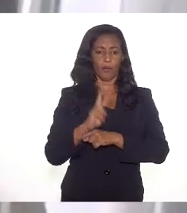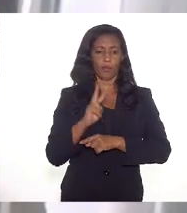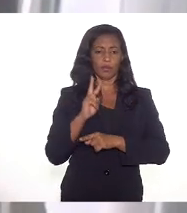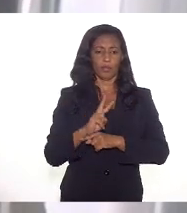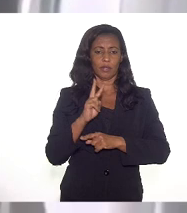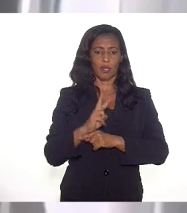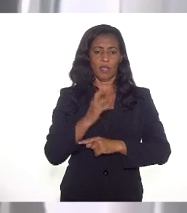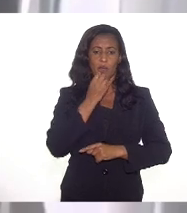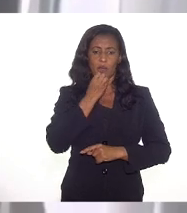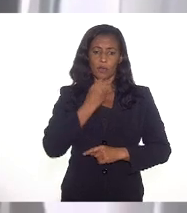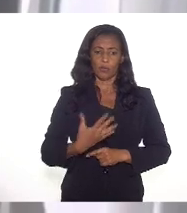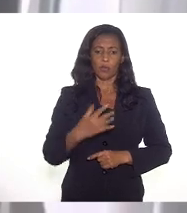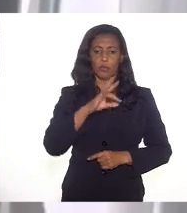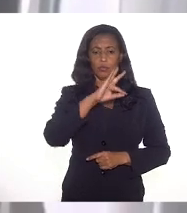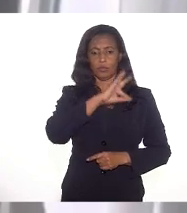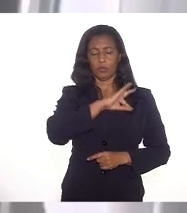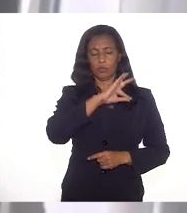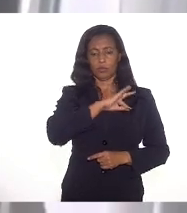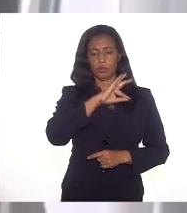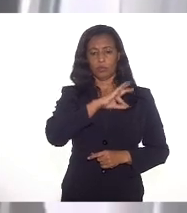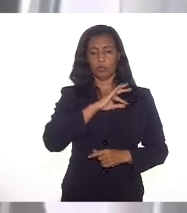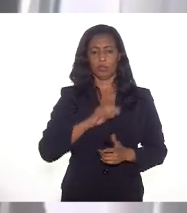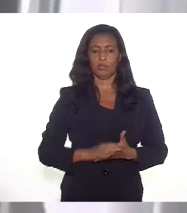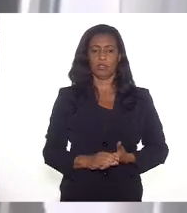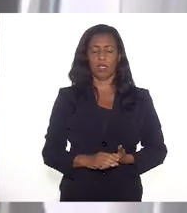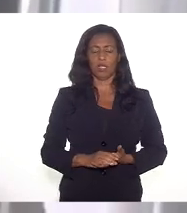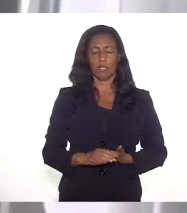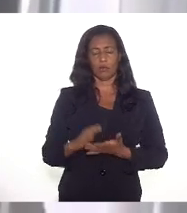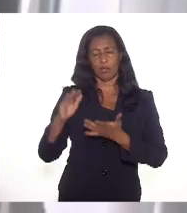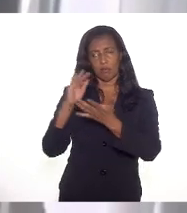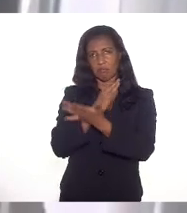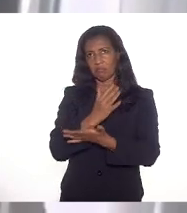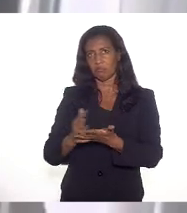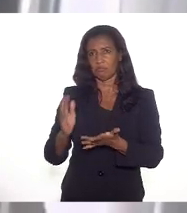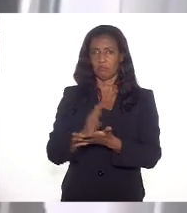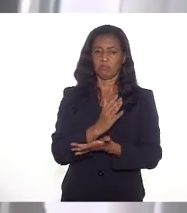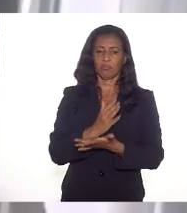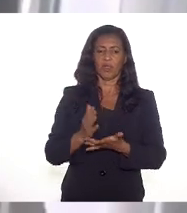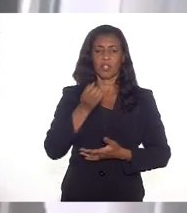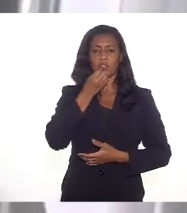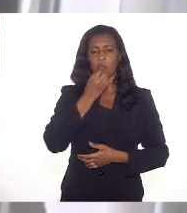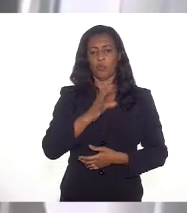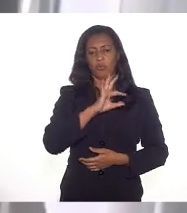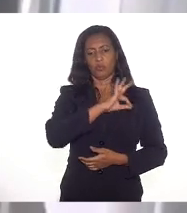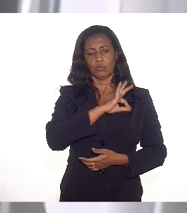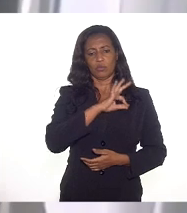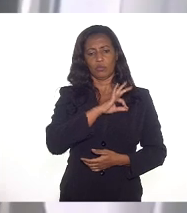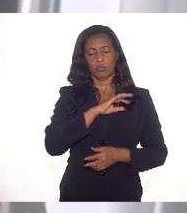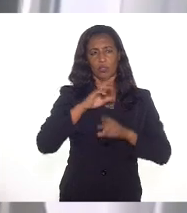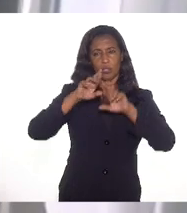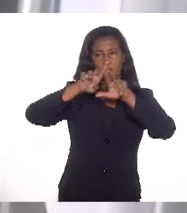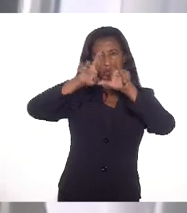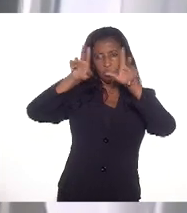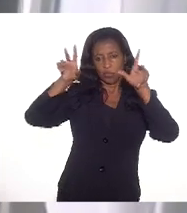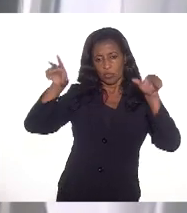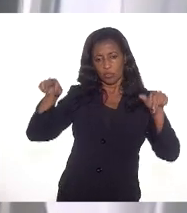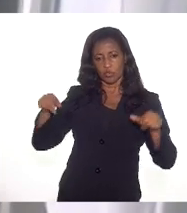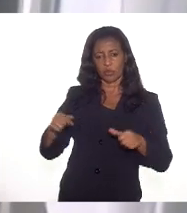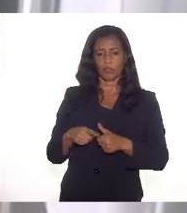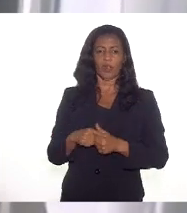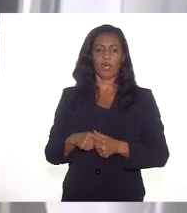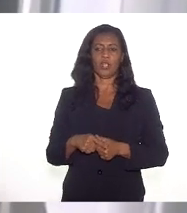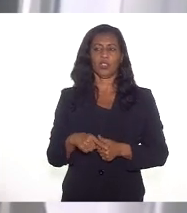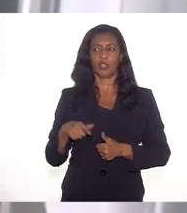protege os bons policiais, que eu quero crer que são a maioria, protege os bons policiais e os diferencia daqueles